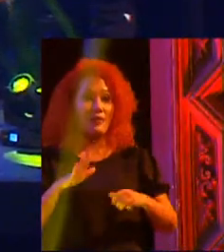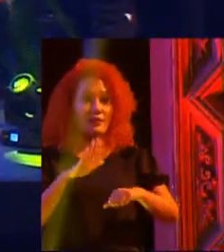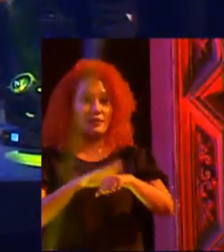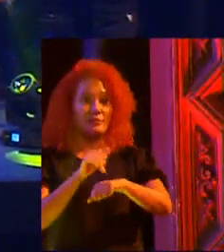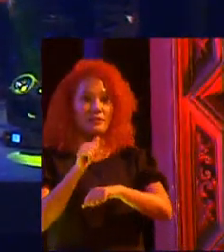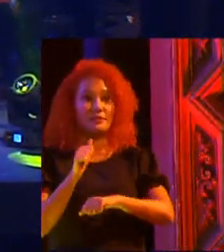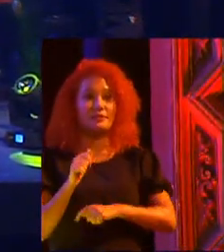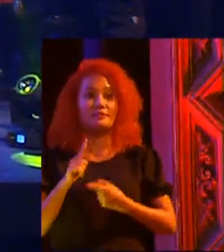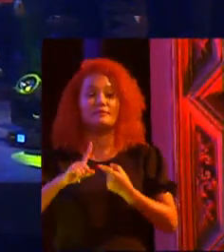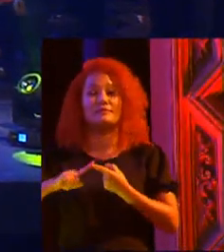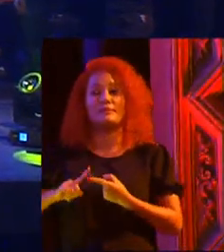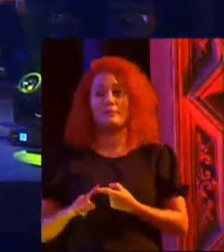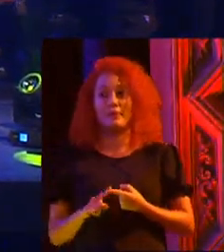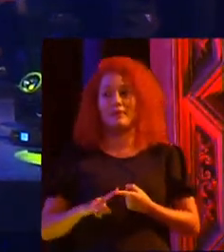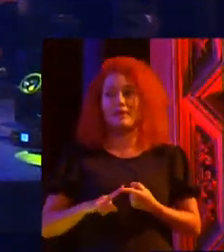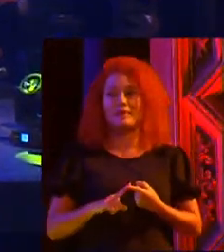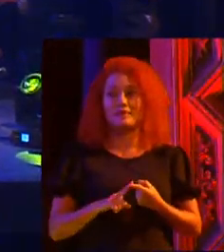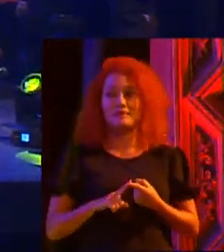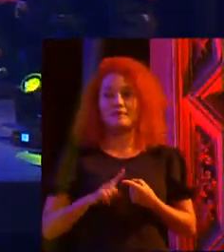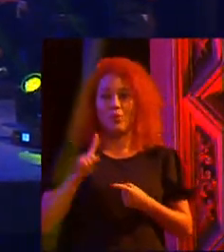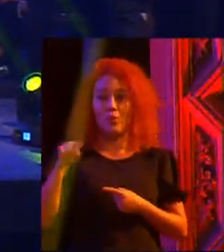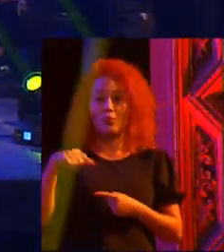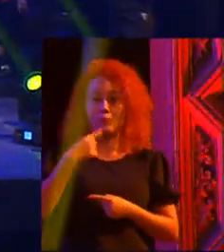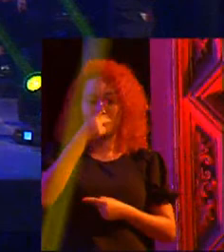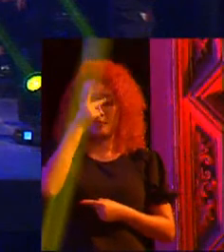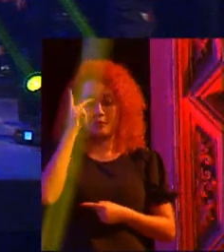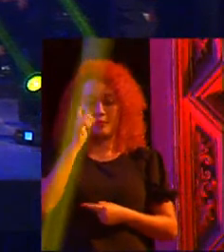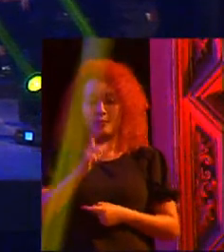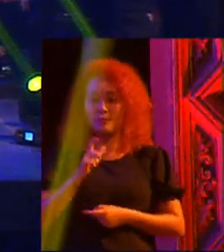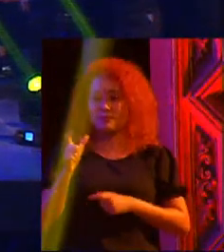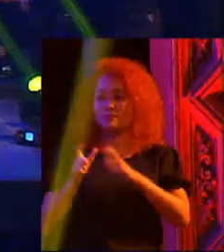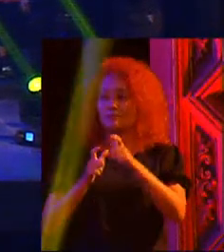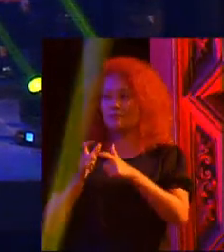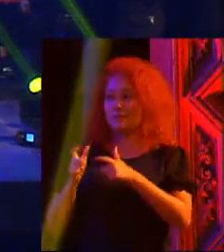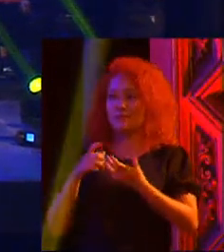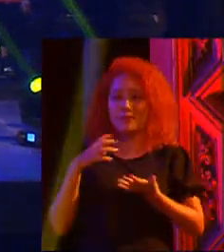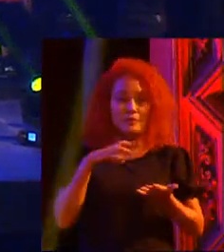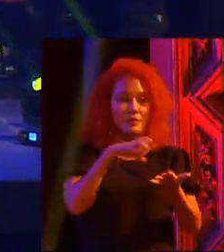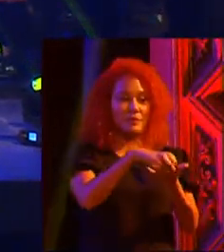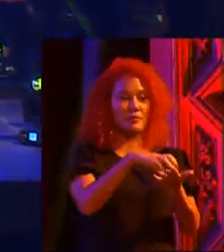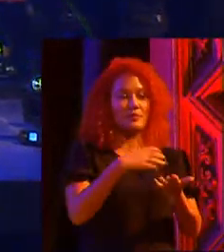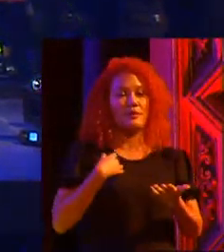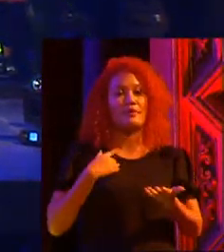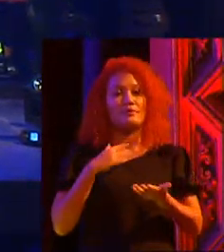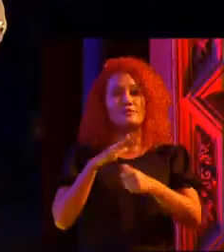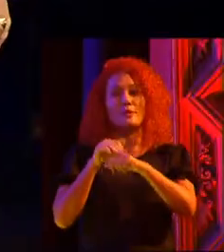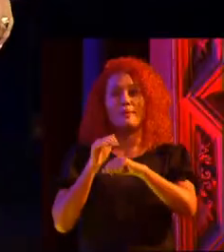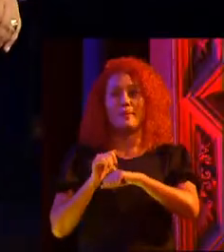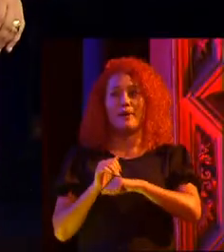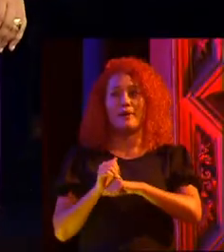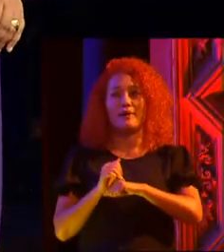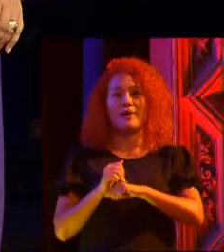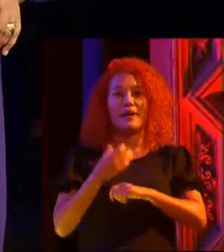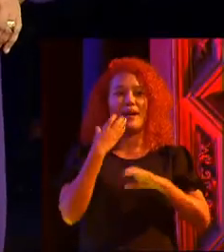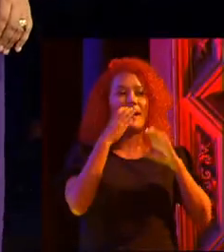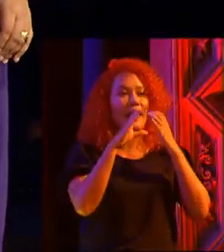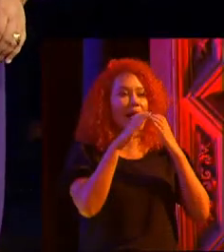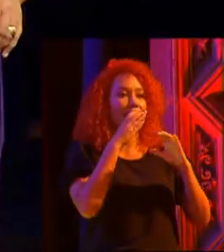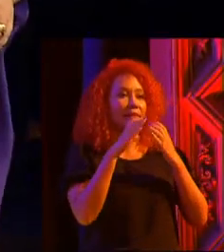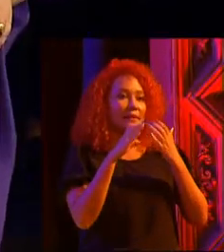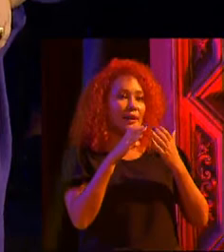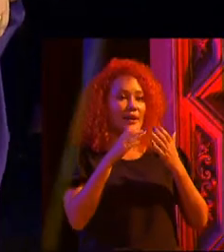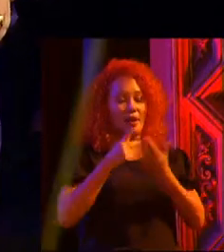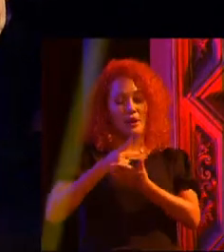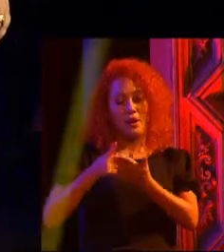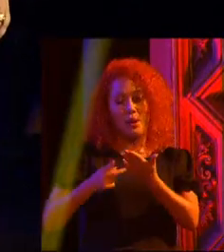também os nossos próximos convidados para mais uma categoria. Nossos convidados são a cantora e